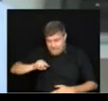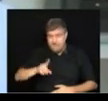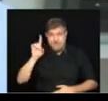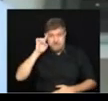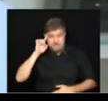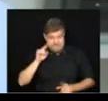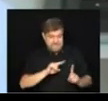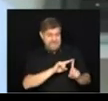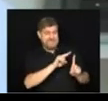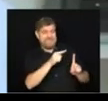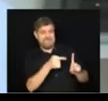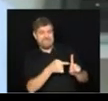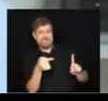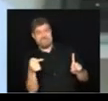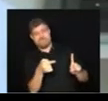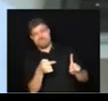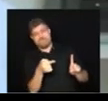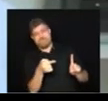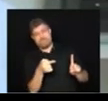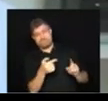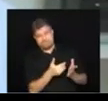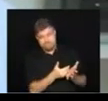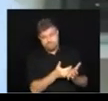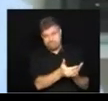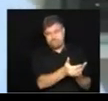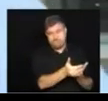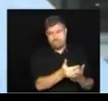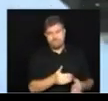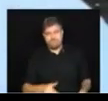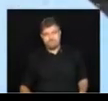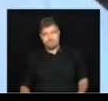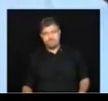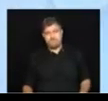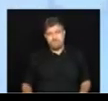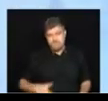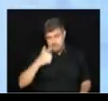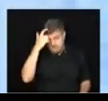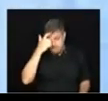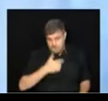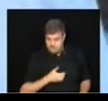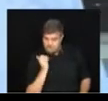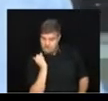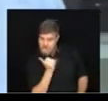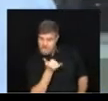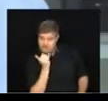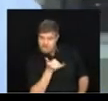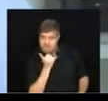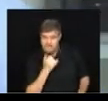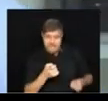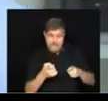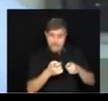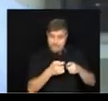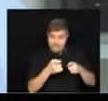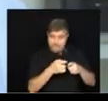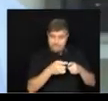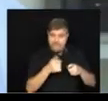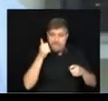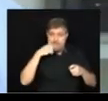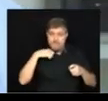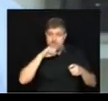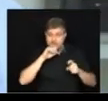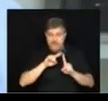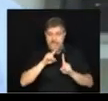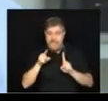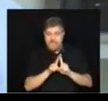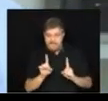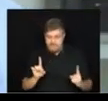gestação. Tá. Então, por isso que eu me referi às consultas do pré-natal e